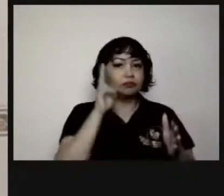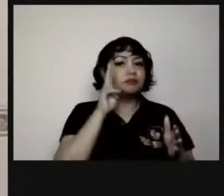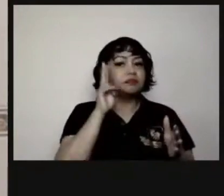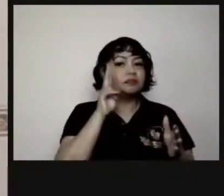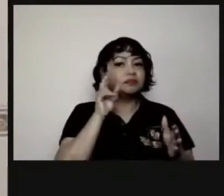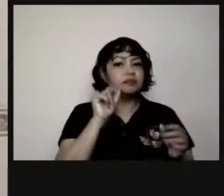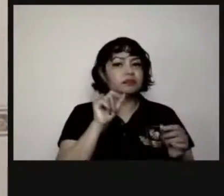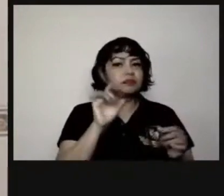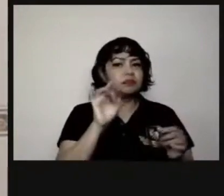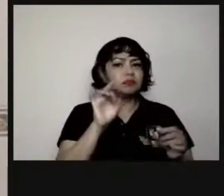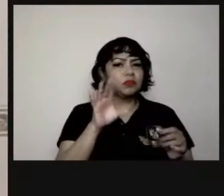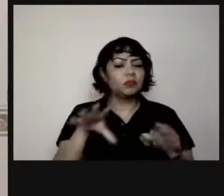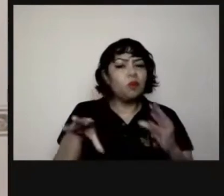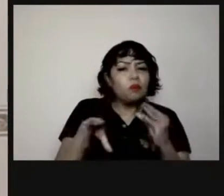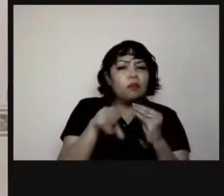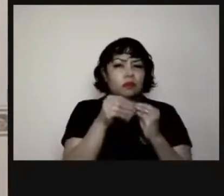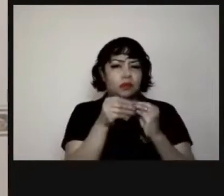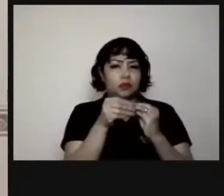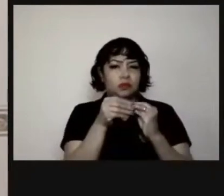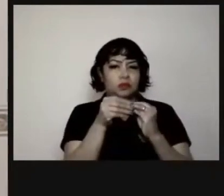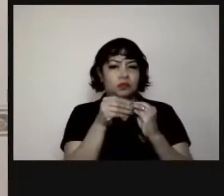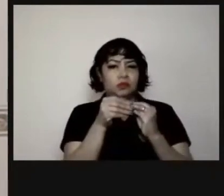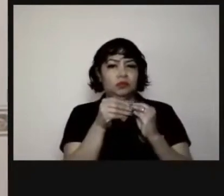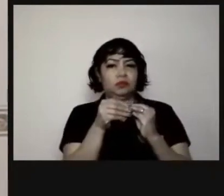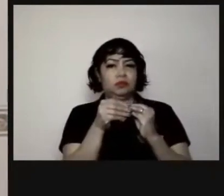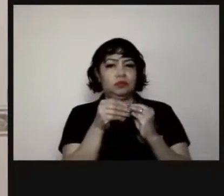pequeno resumo. Em